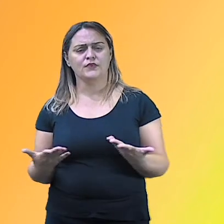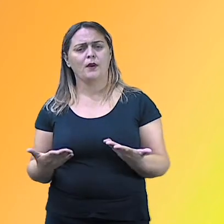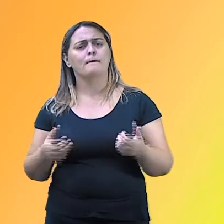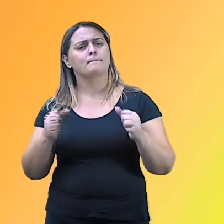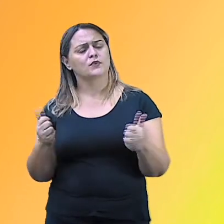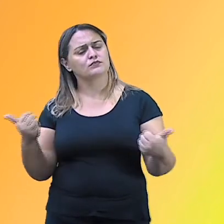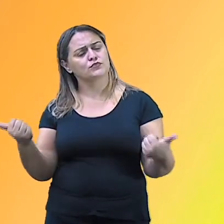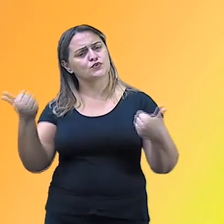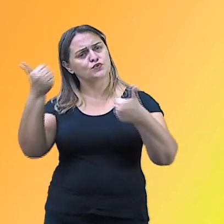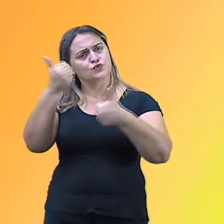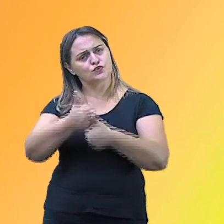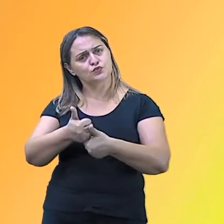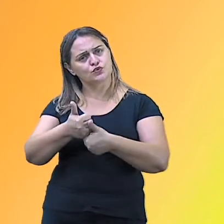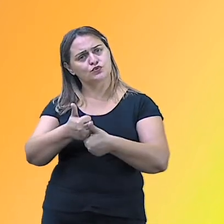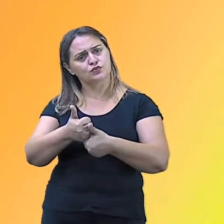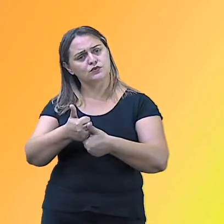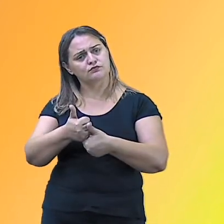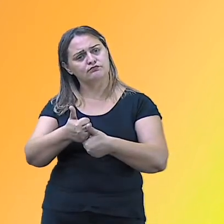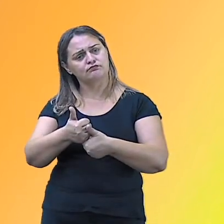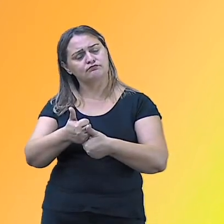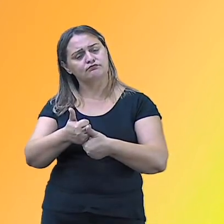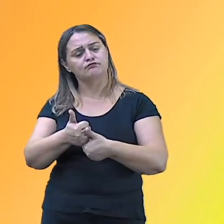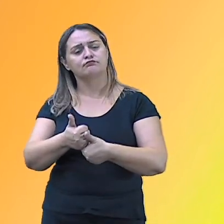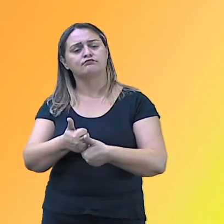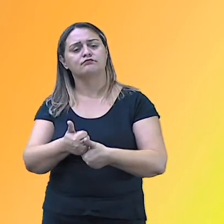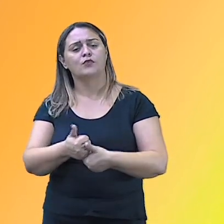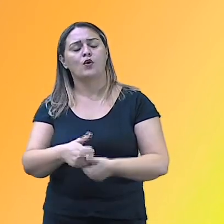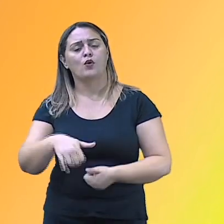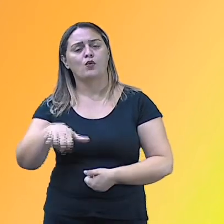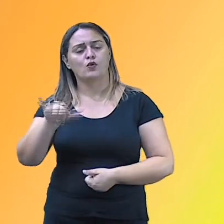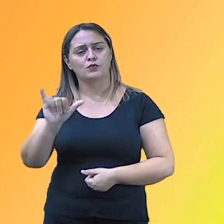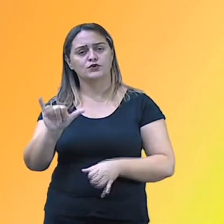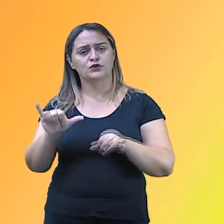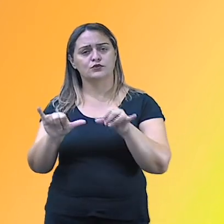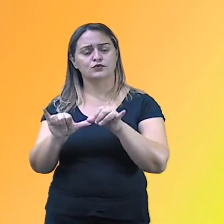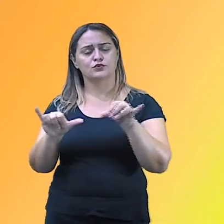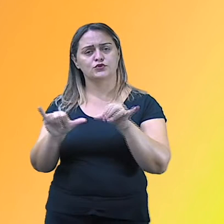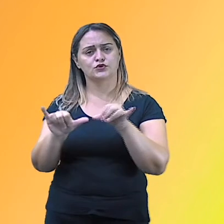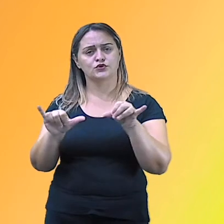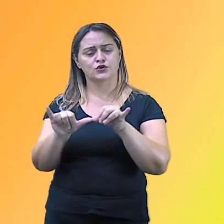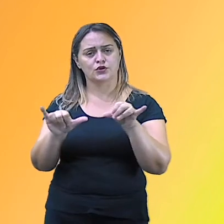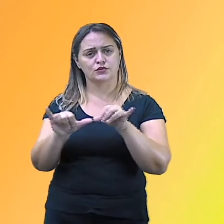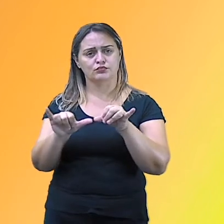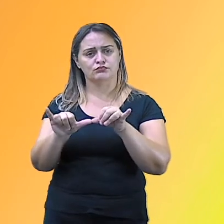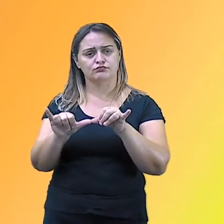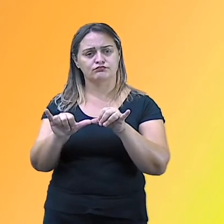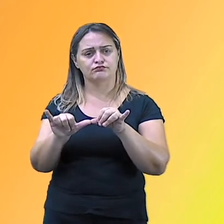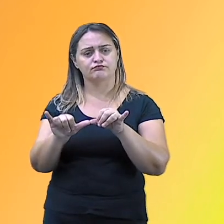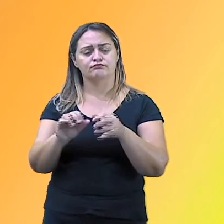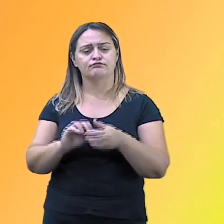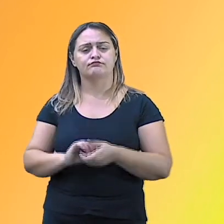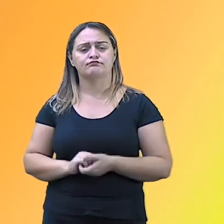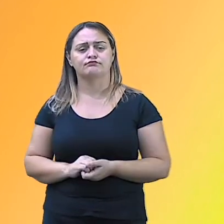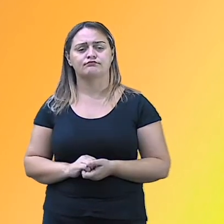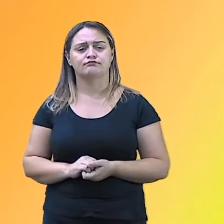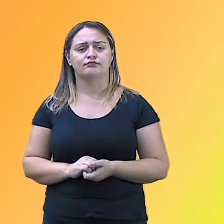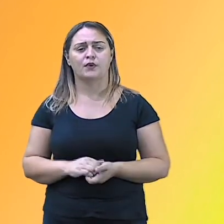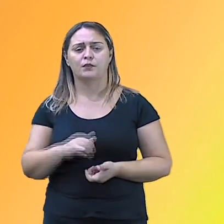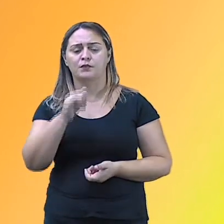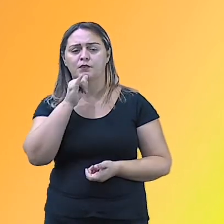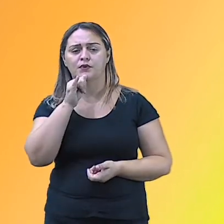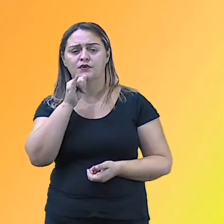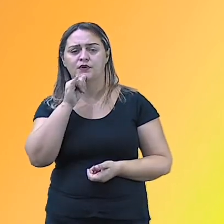substituir o objeto indireto por um pronome oblíquo. Sim, o para a professora. Vamos fazer a troca?